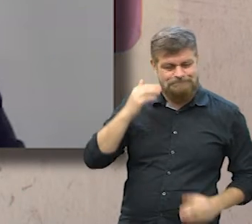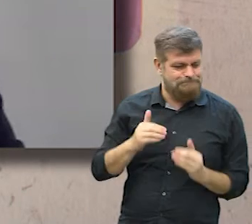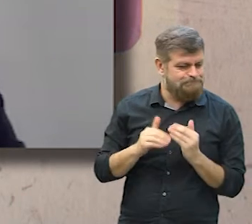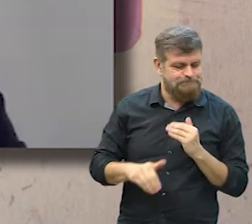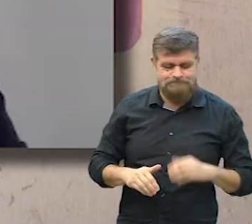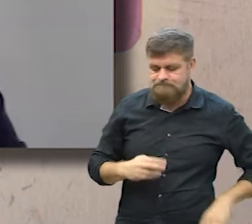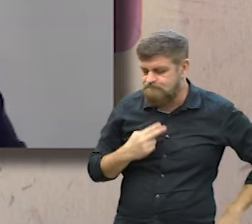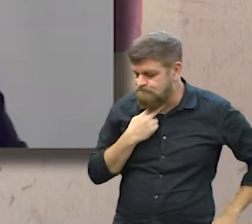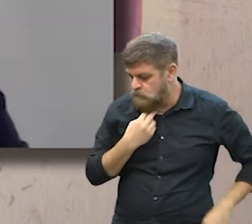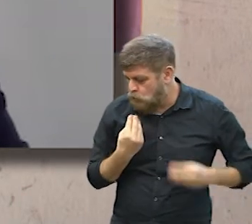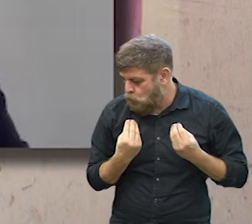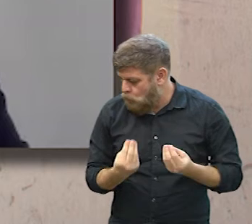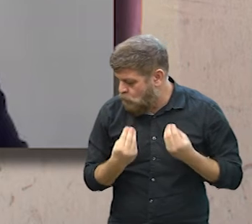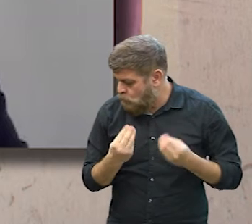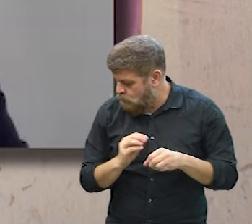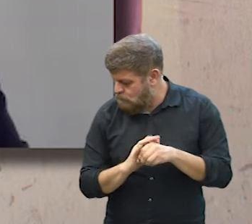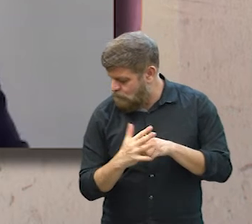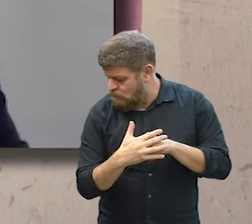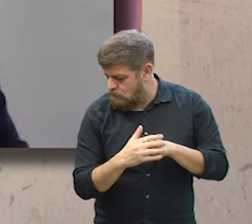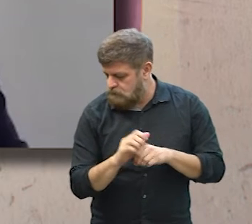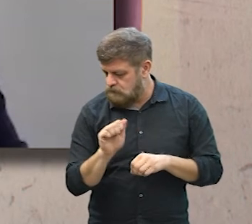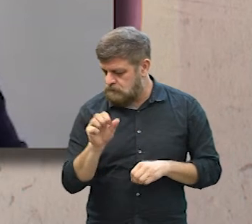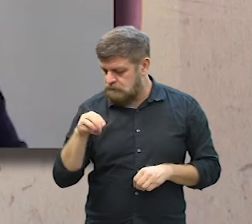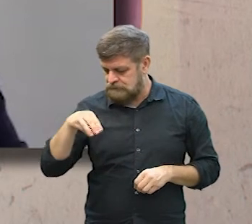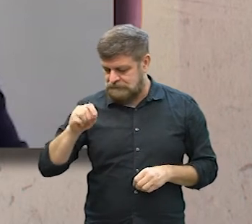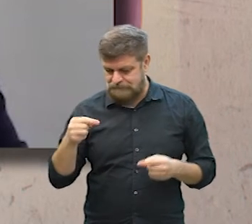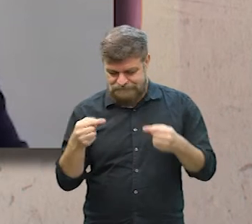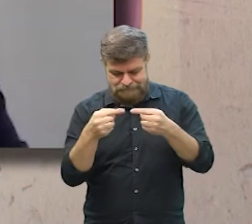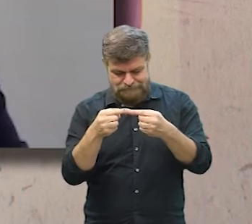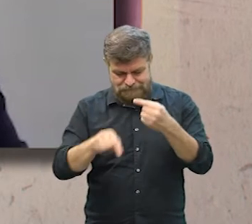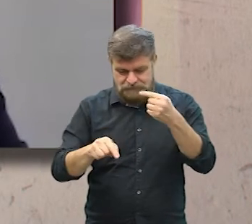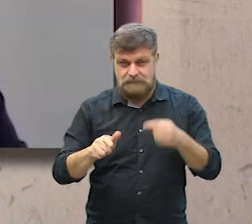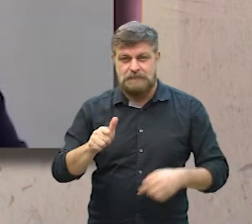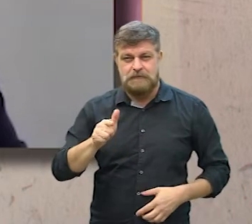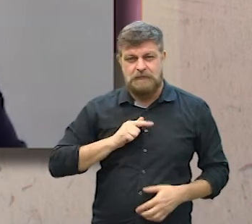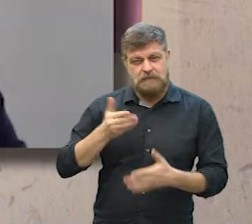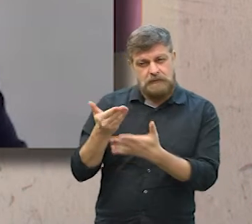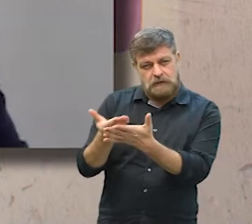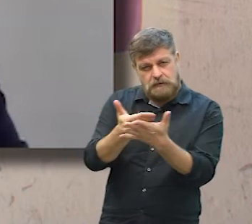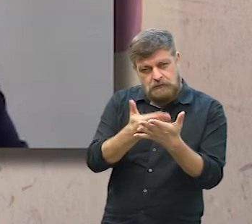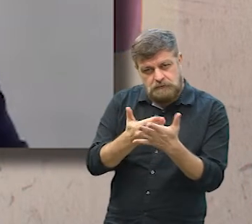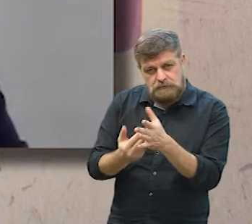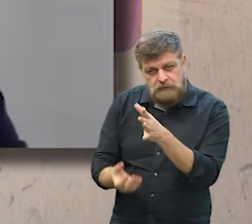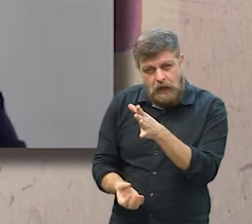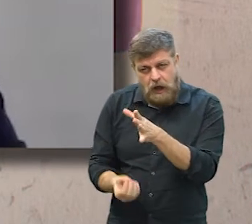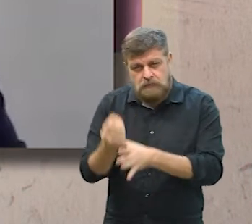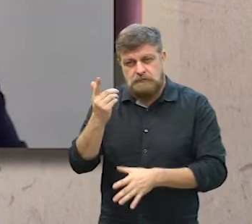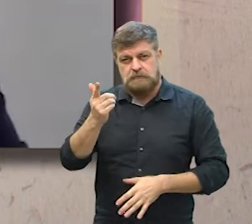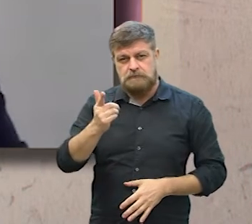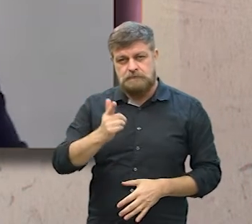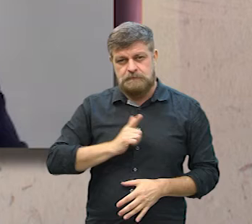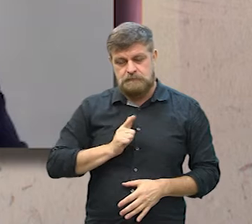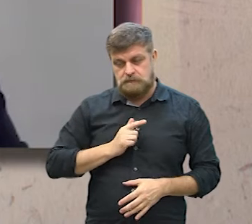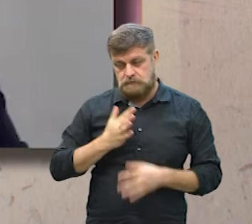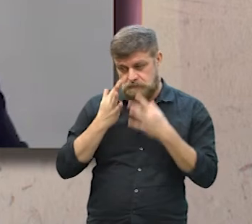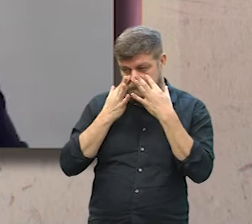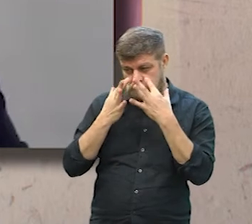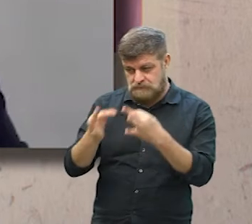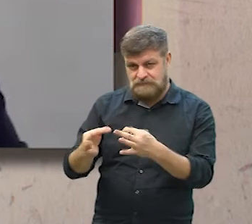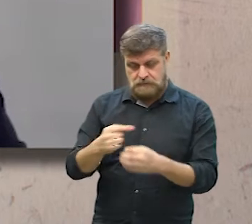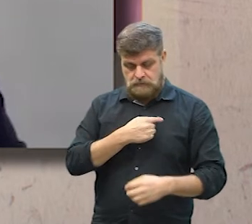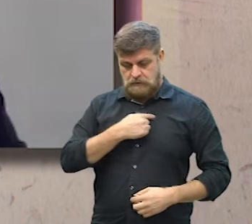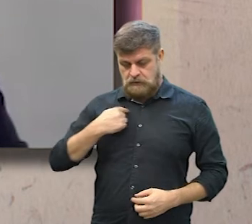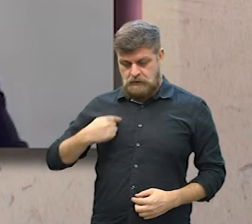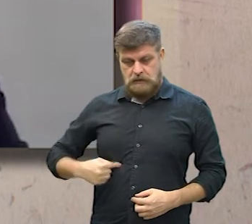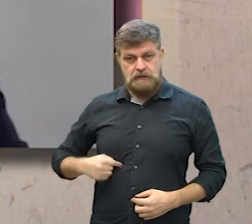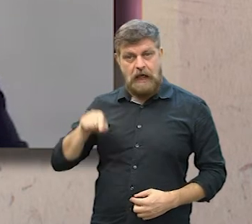pensou, não vai dar certo coronavírus e asma. Mas aí começaram a sair os diversos estudos, as diversas casuísticas, que a gente observou que